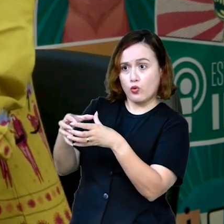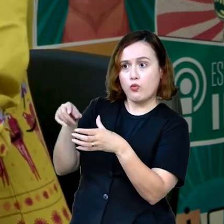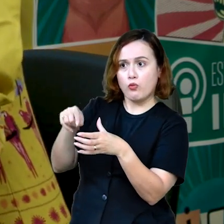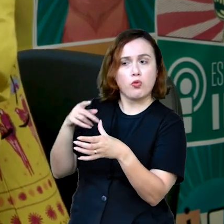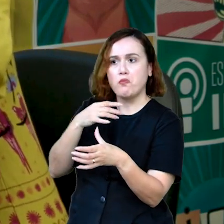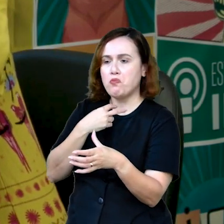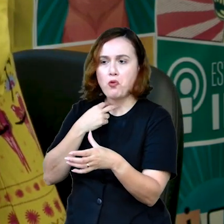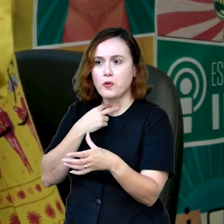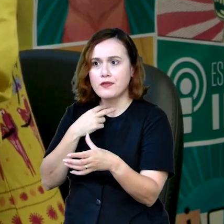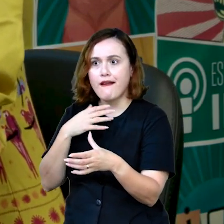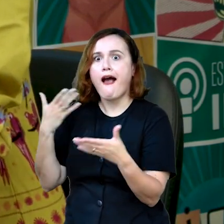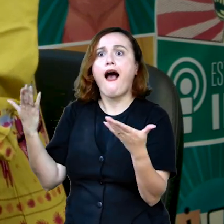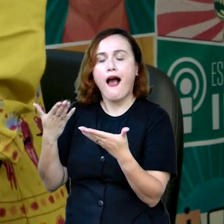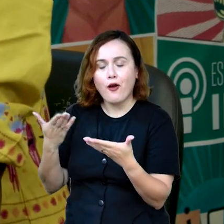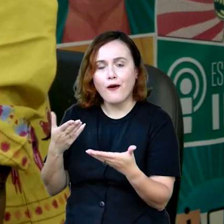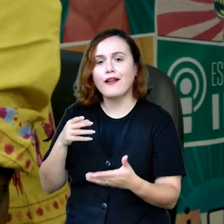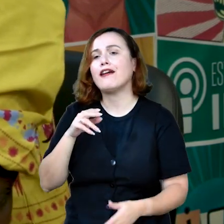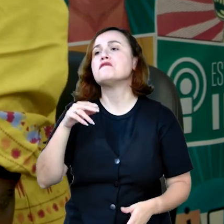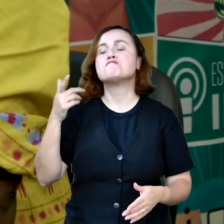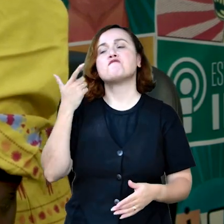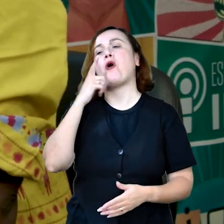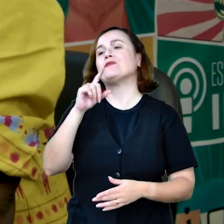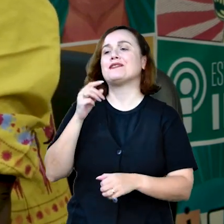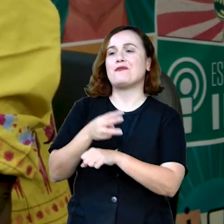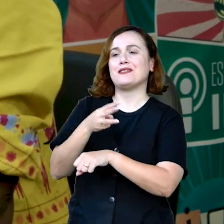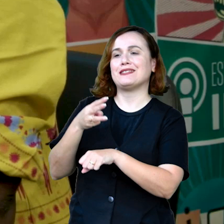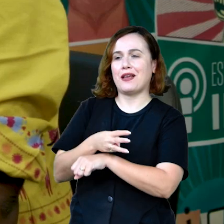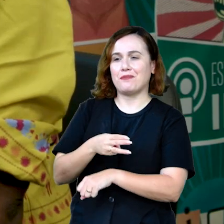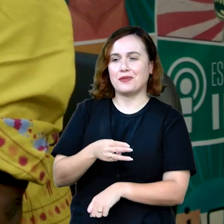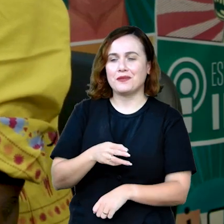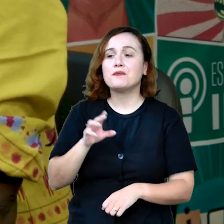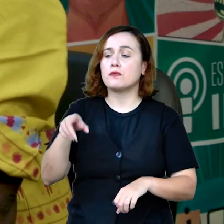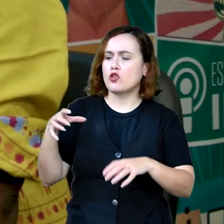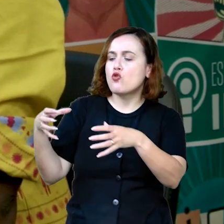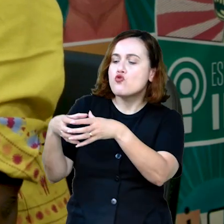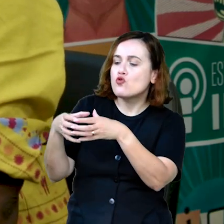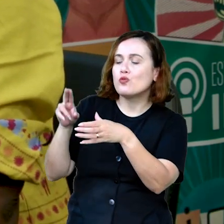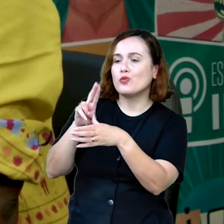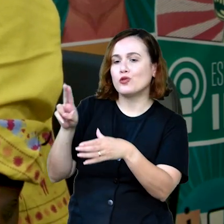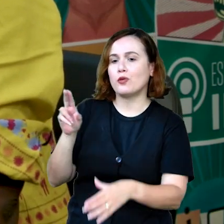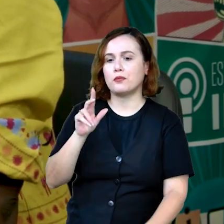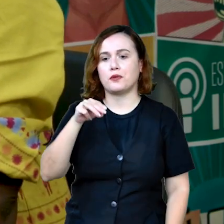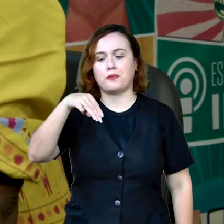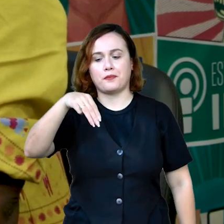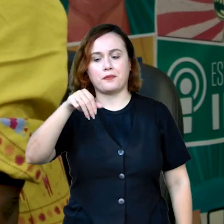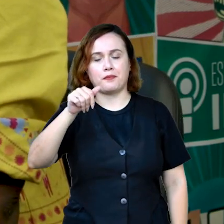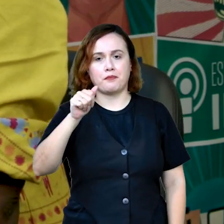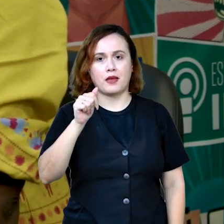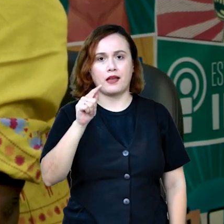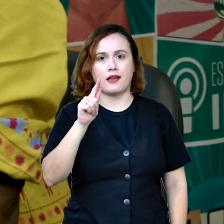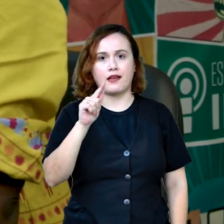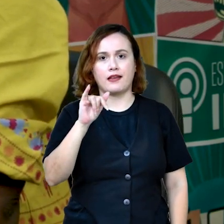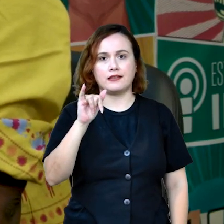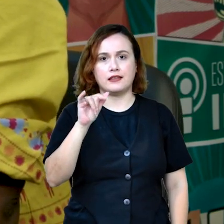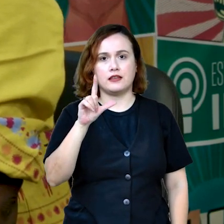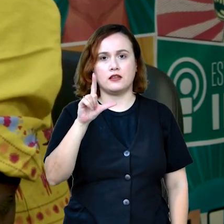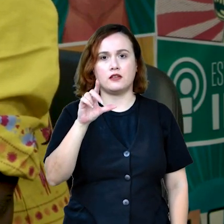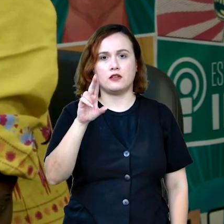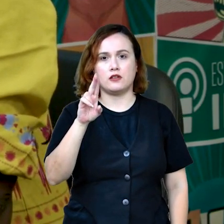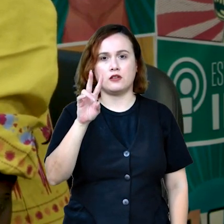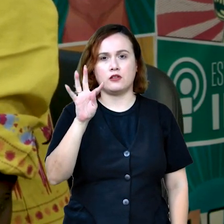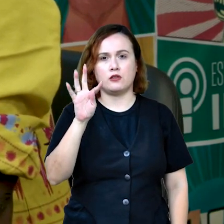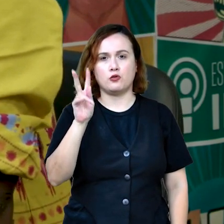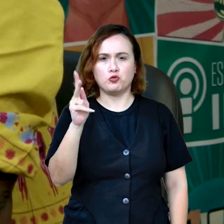tive acesso a um grupo incrível, que é o Maglute, posso até falar o nome. Maglute é incrível, por